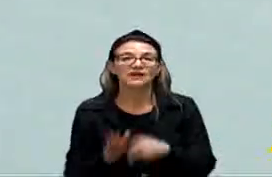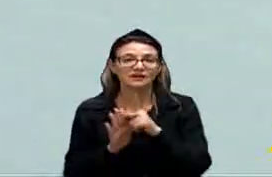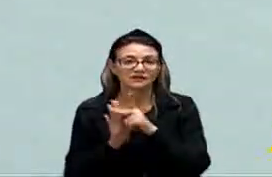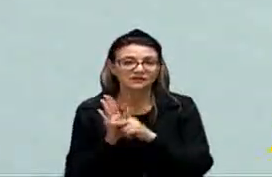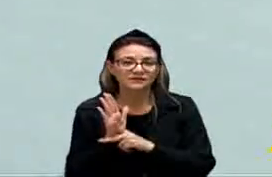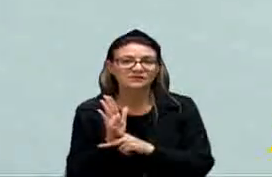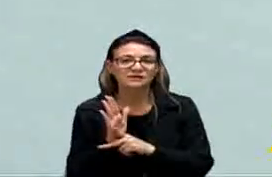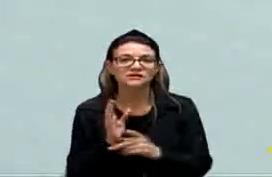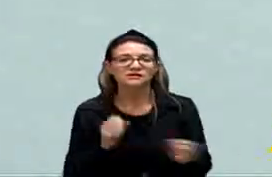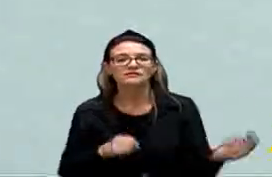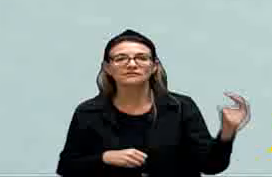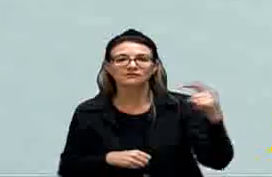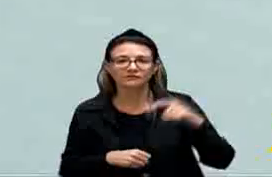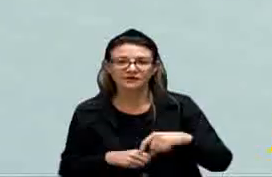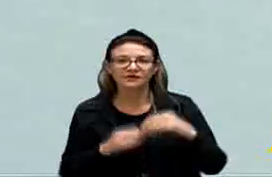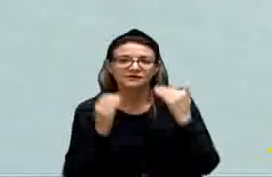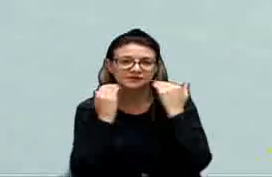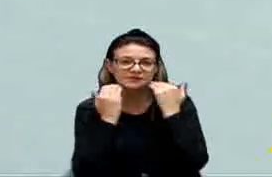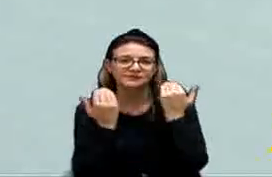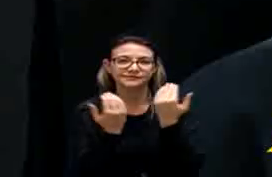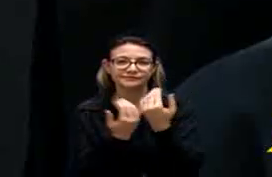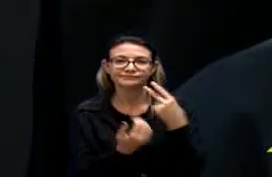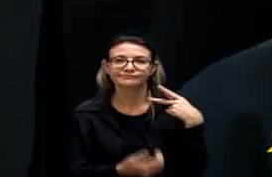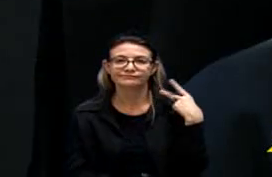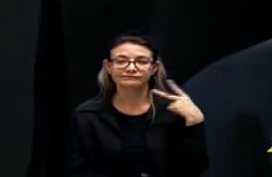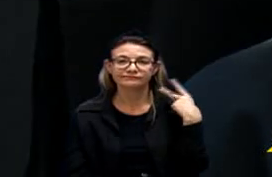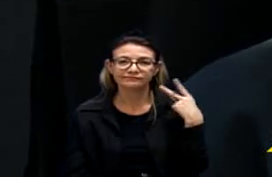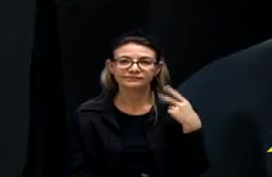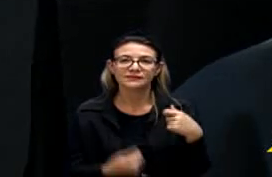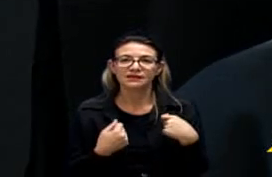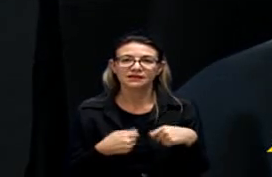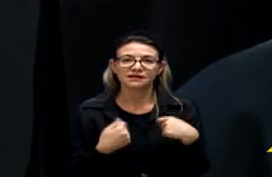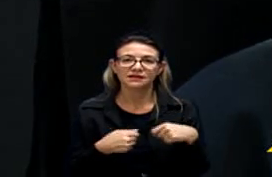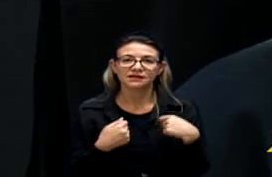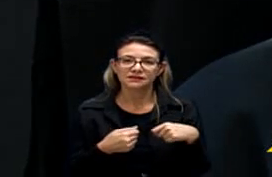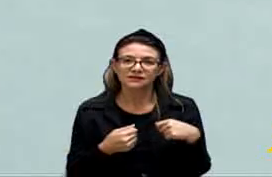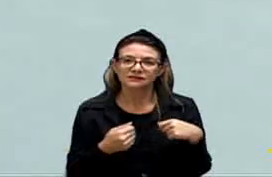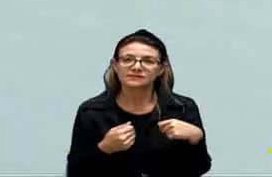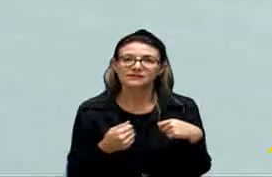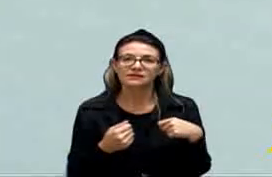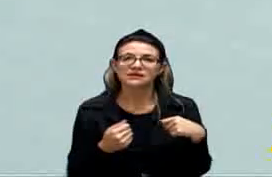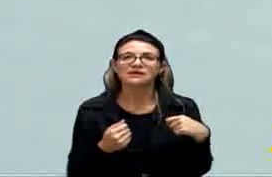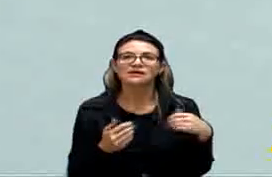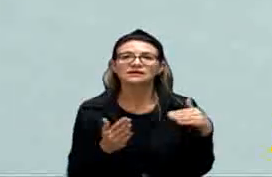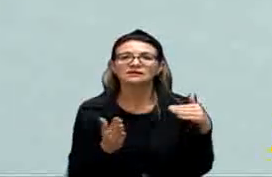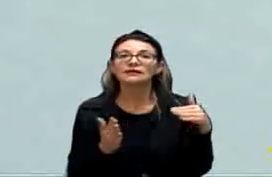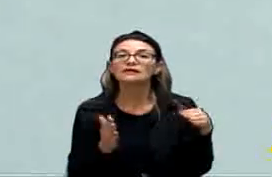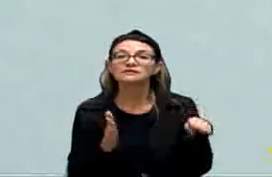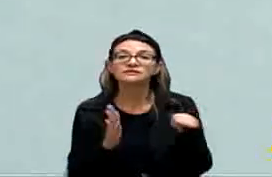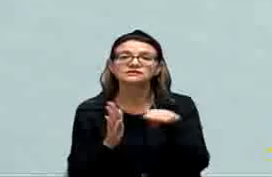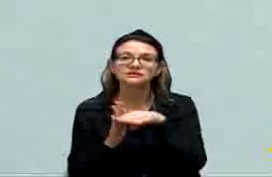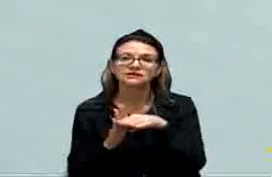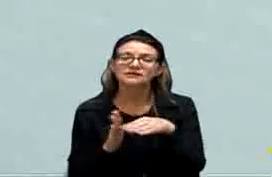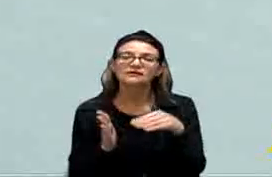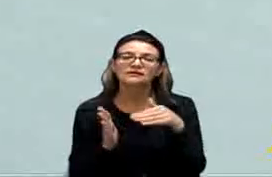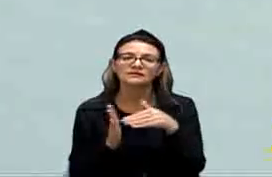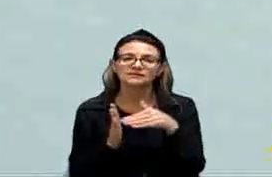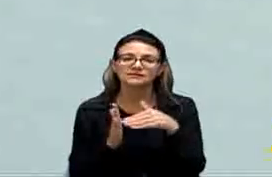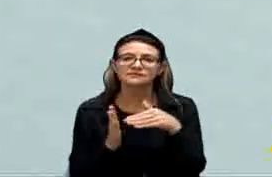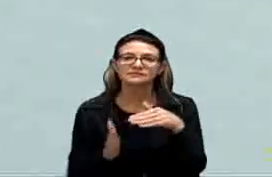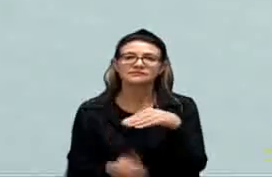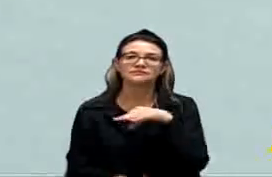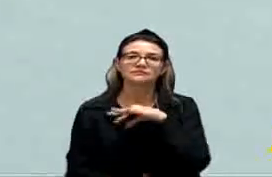câmara e que também chegue a polícia militar chegue a guarda municipal que tem que intensificar as suas ações